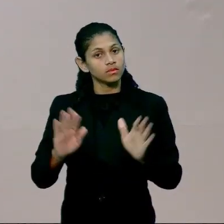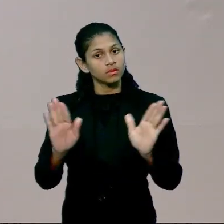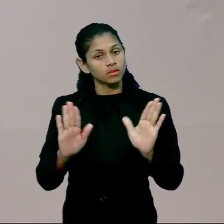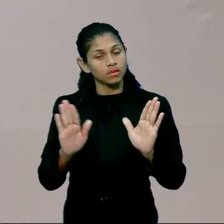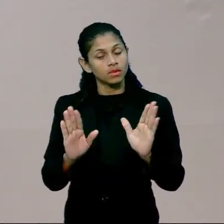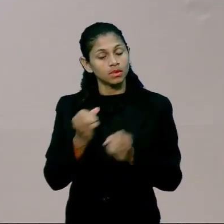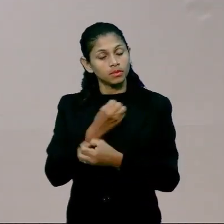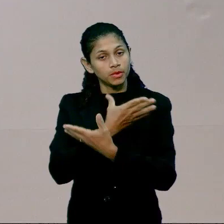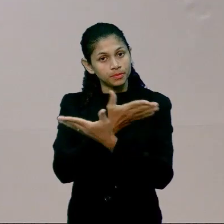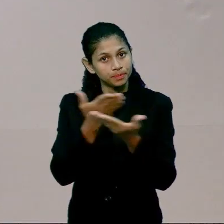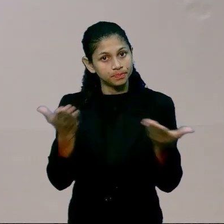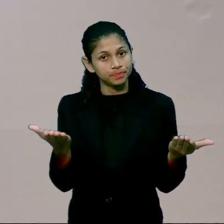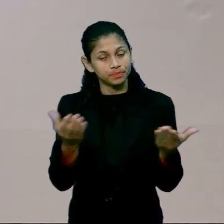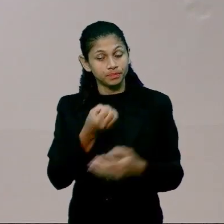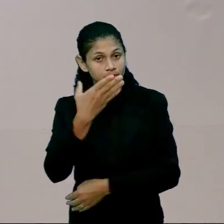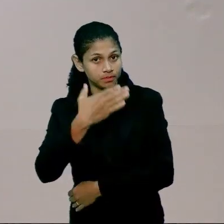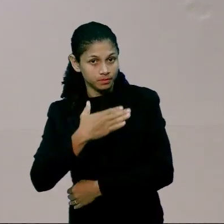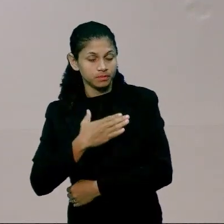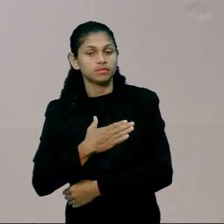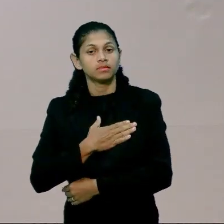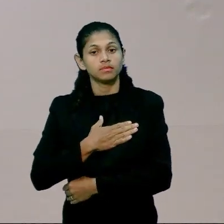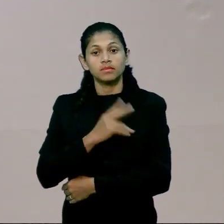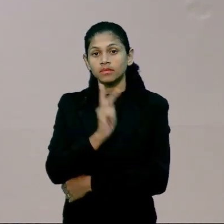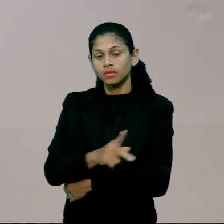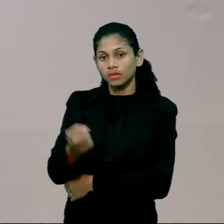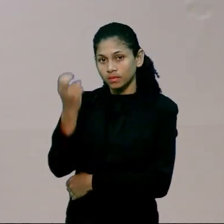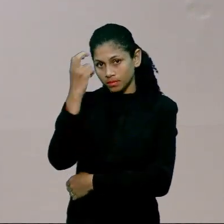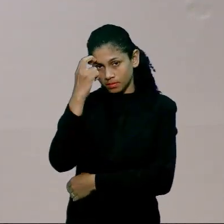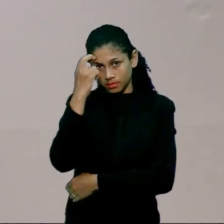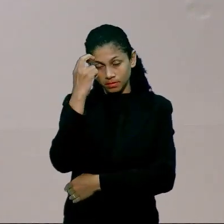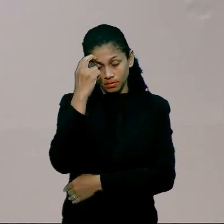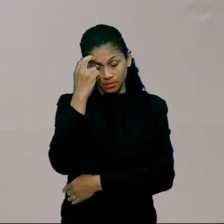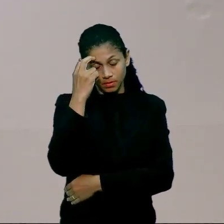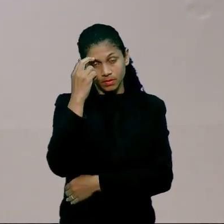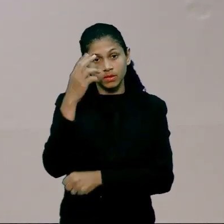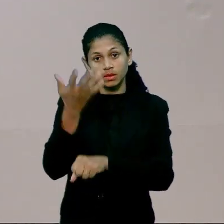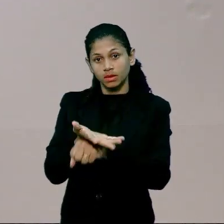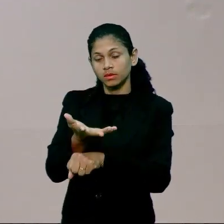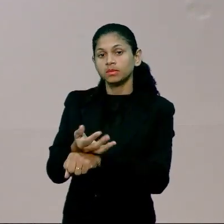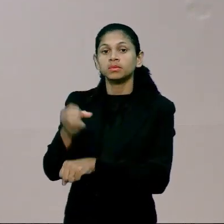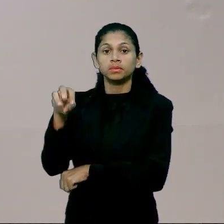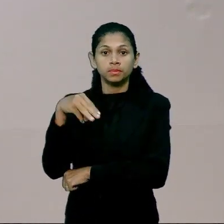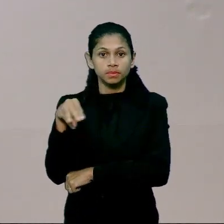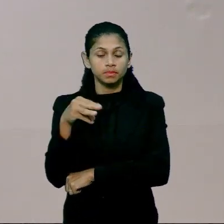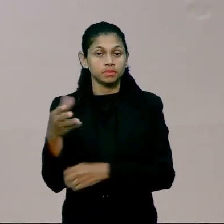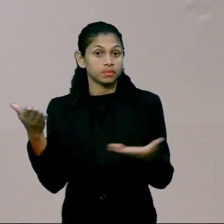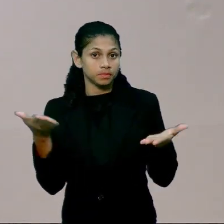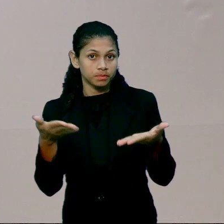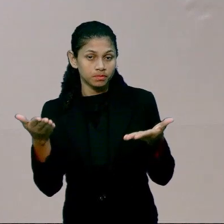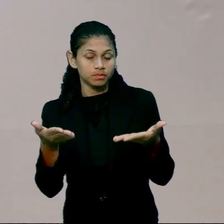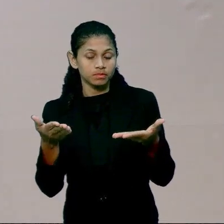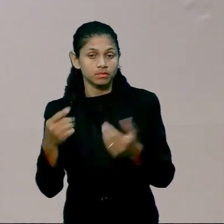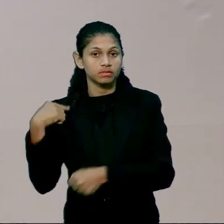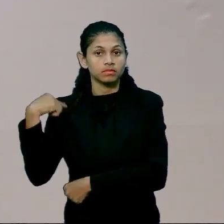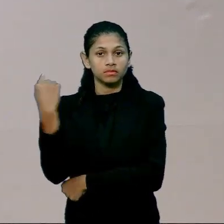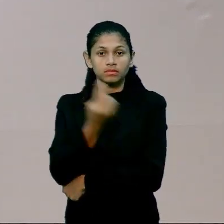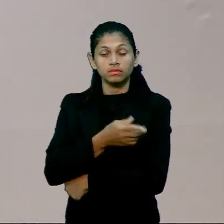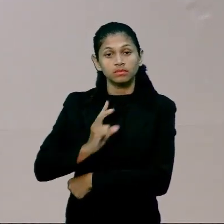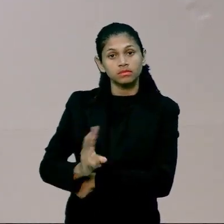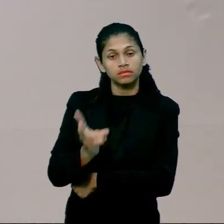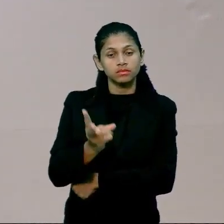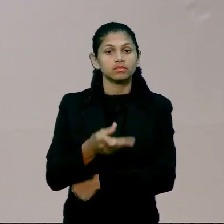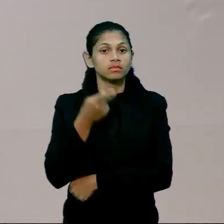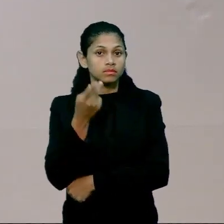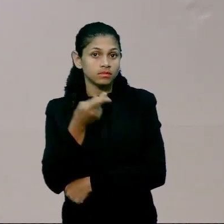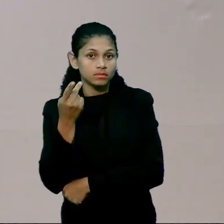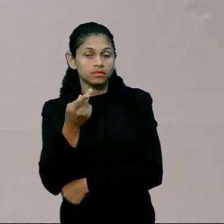Olá tudo bem com vocês Tudo bem comigo eu sou Professor Carlos professor de matemática e hoje a gente vai continuar